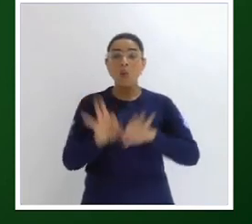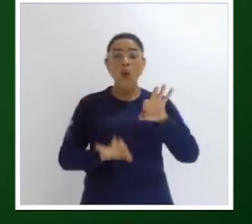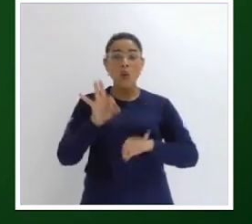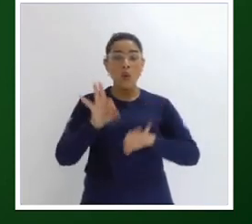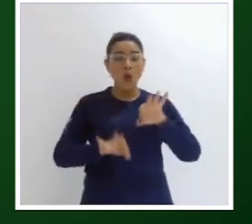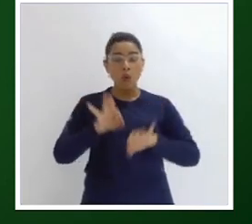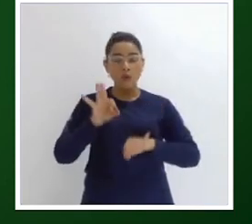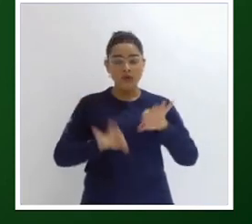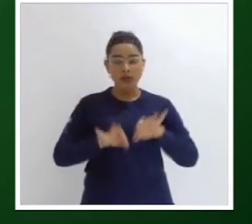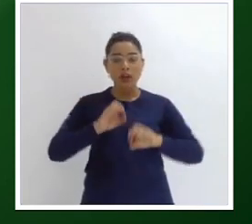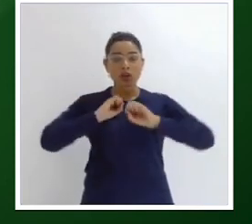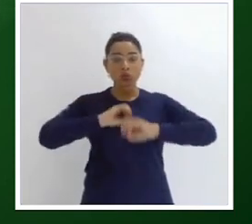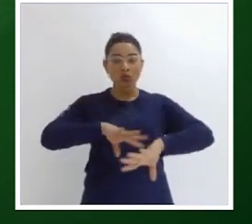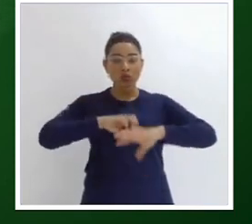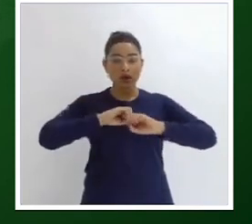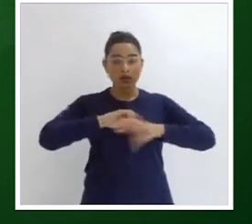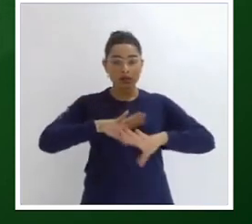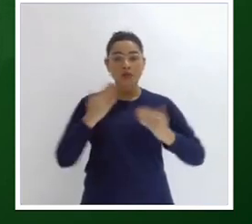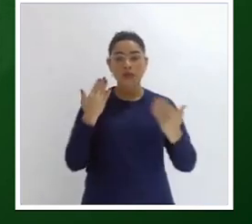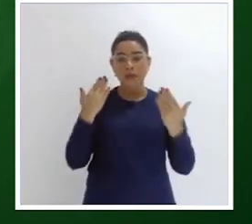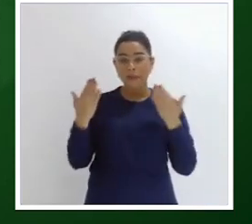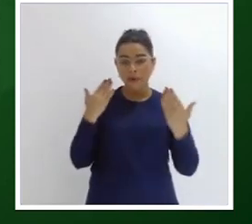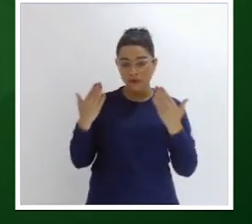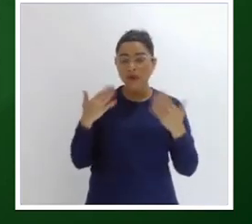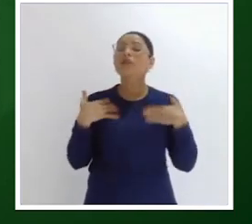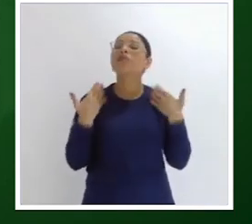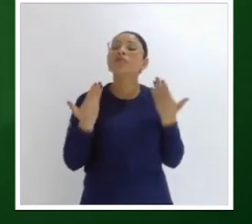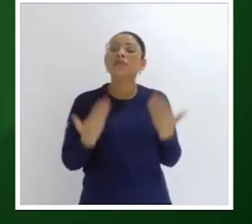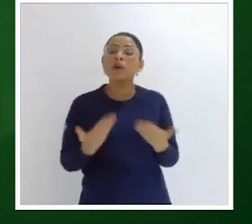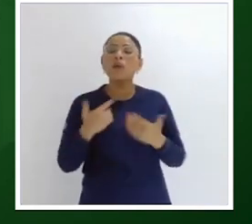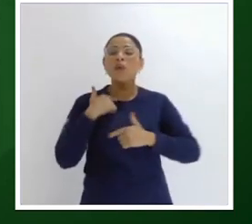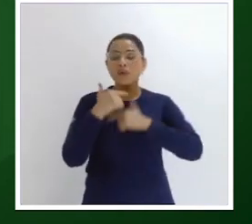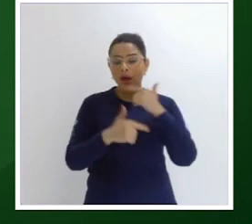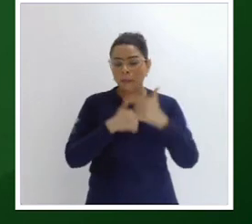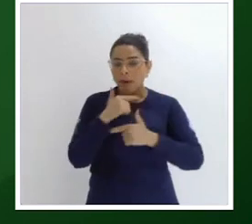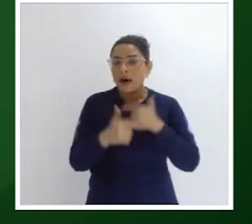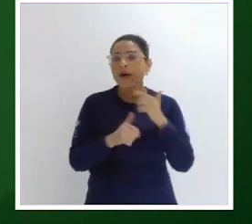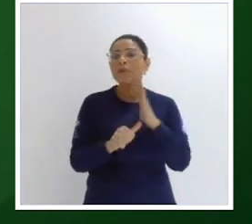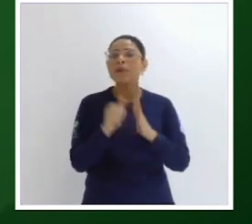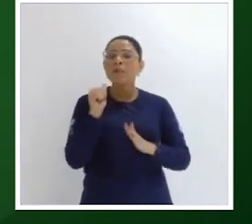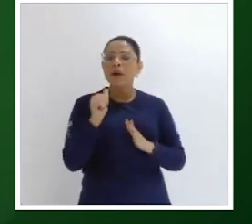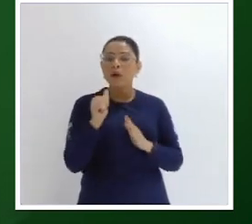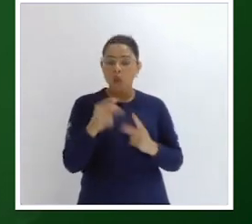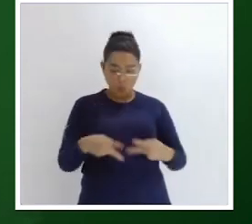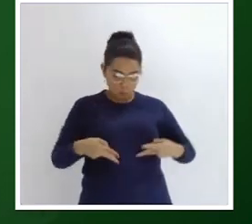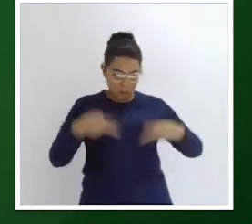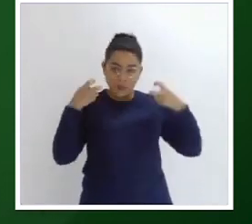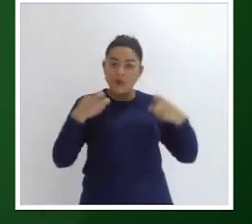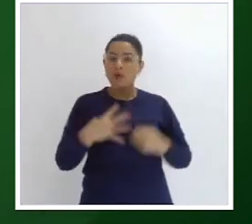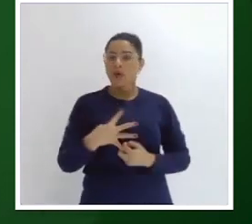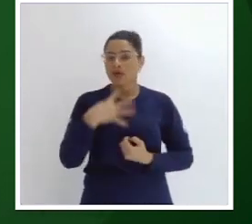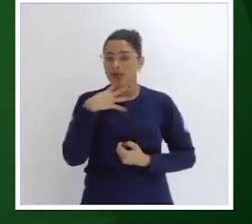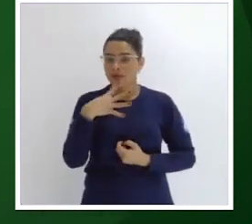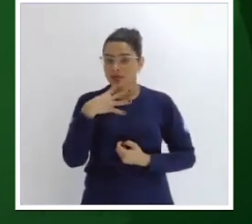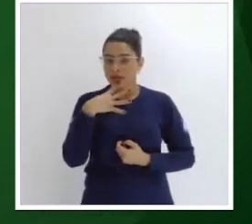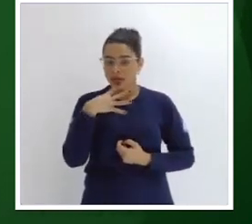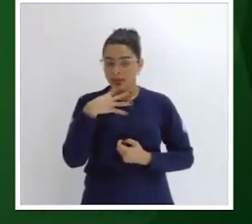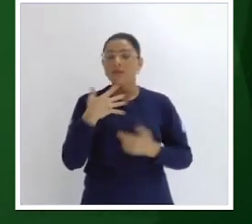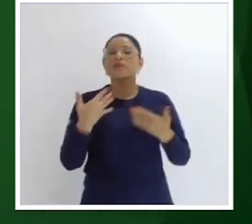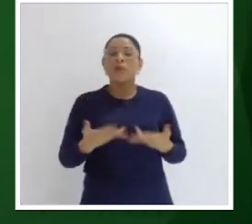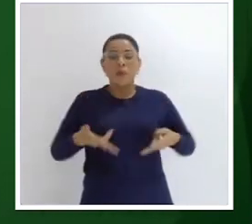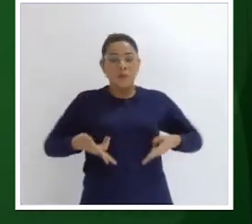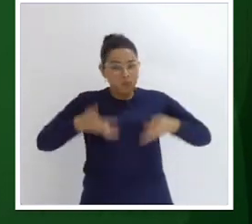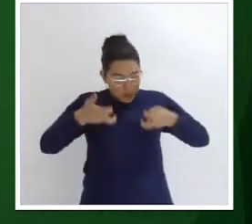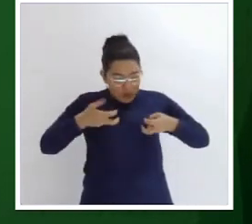de educação terapêutica Então passou primeiro pelo autoconhecimento e esse